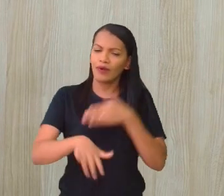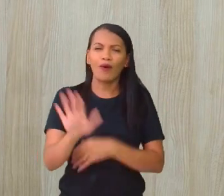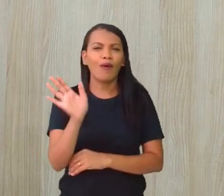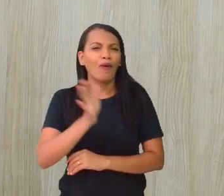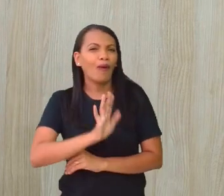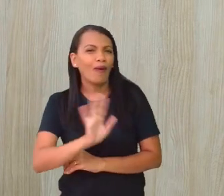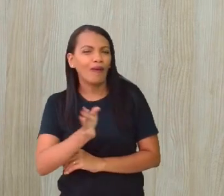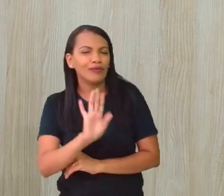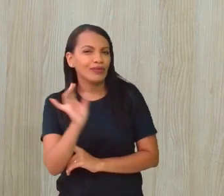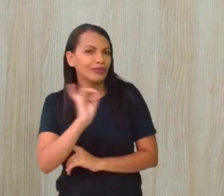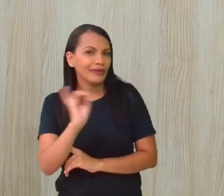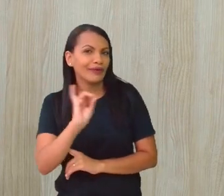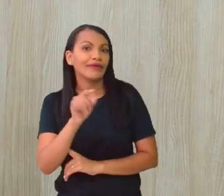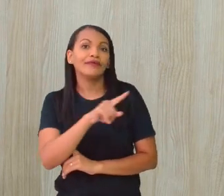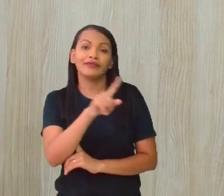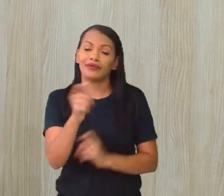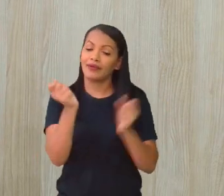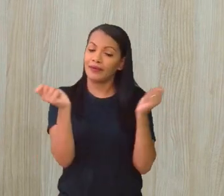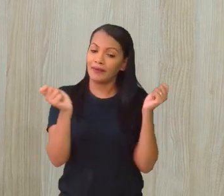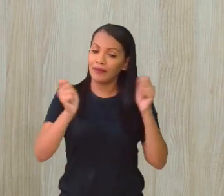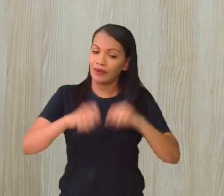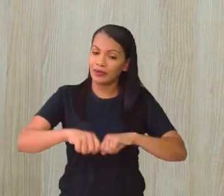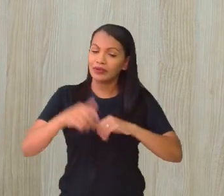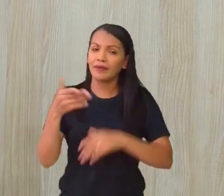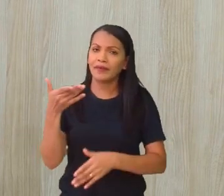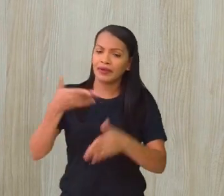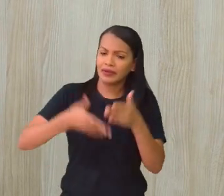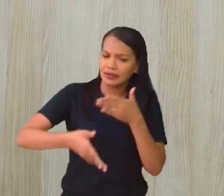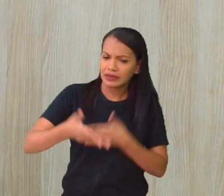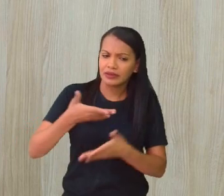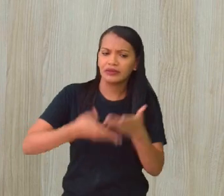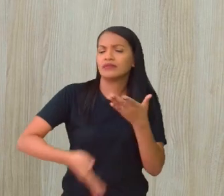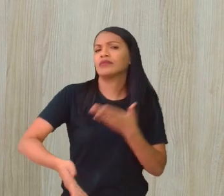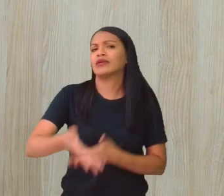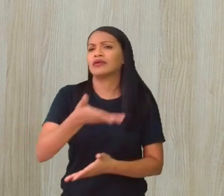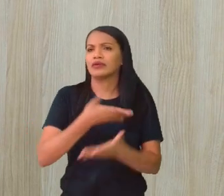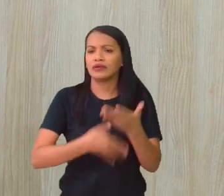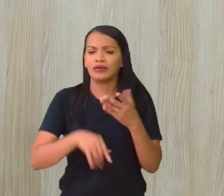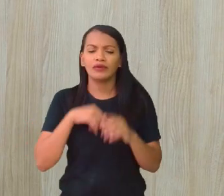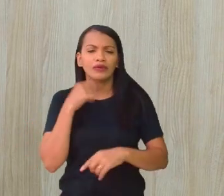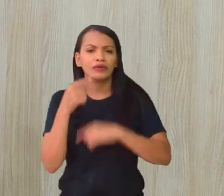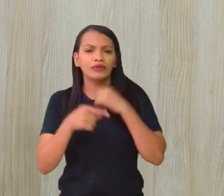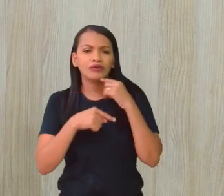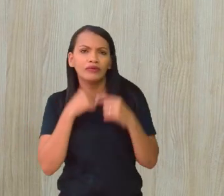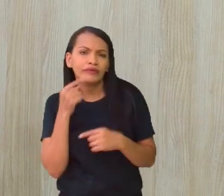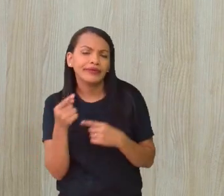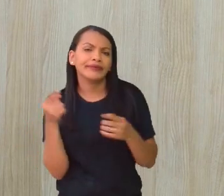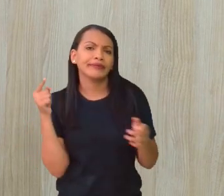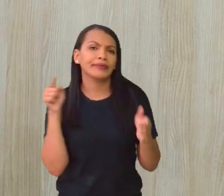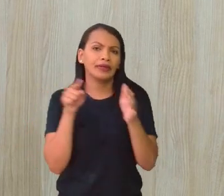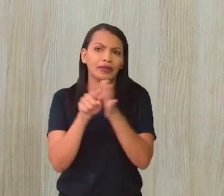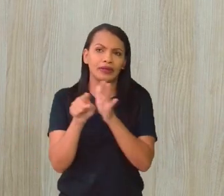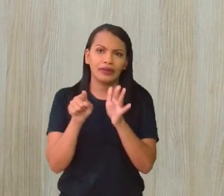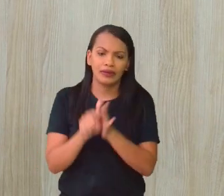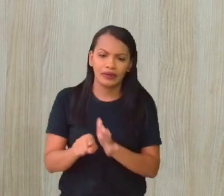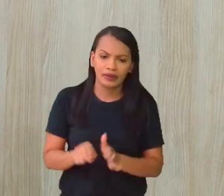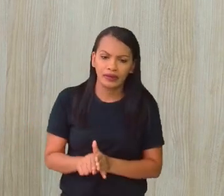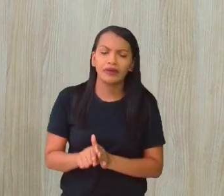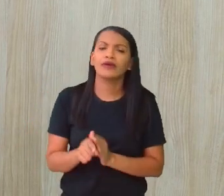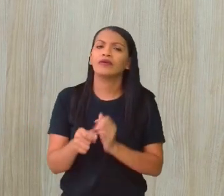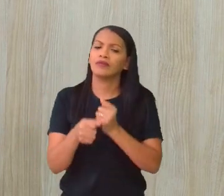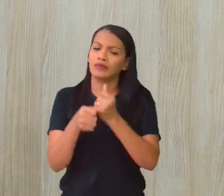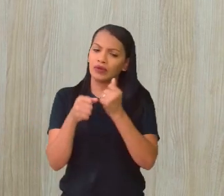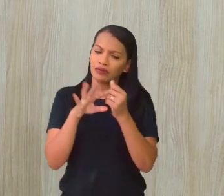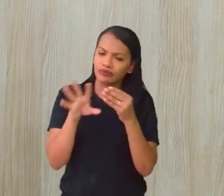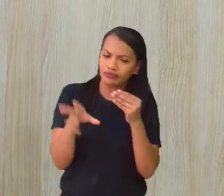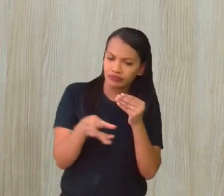vocês, para que vocês possam interagir com a gente, mandar dúvidas, perguntas, comentários,